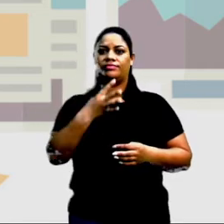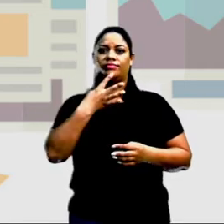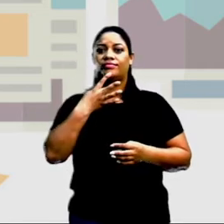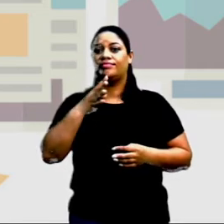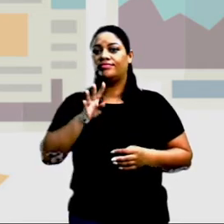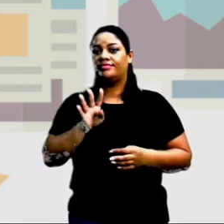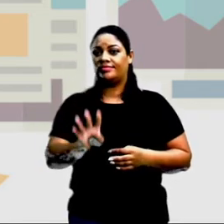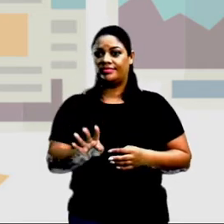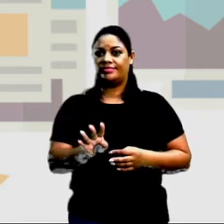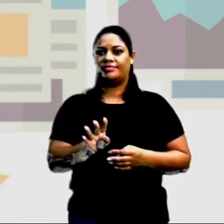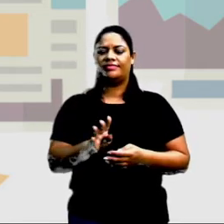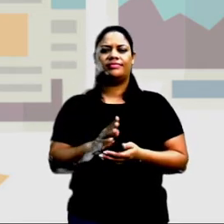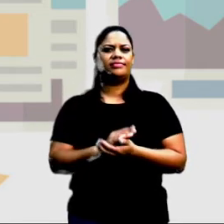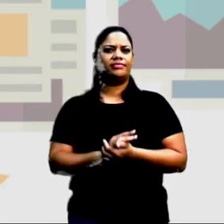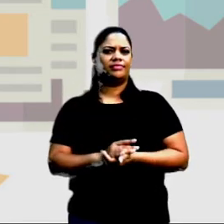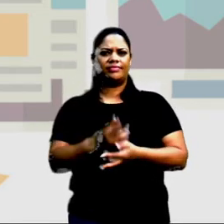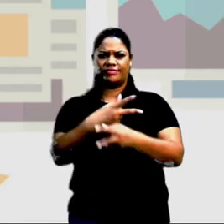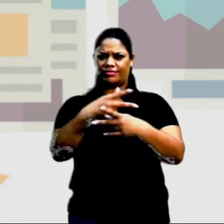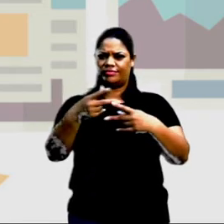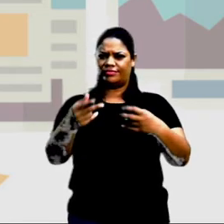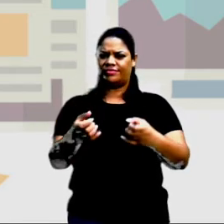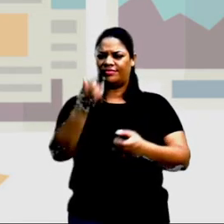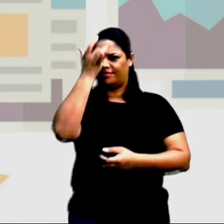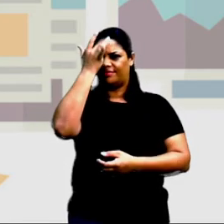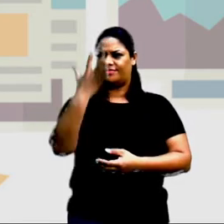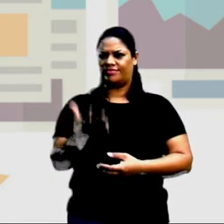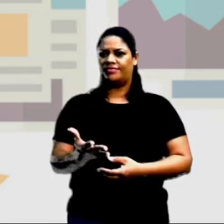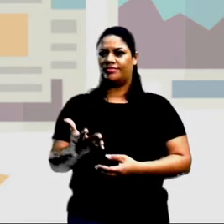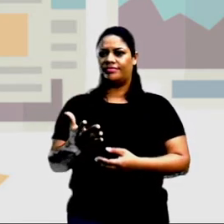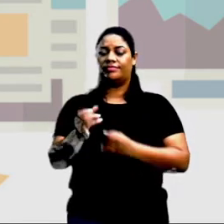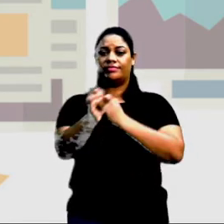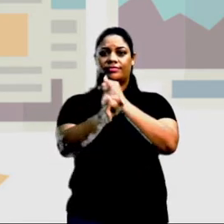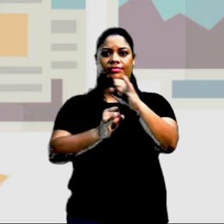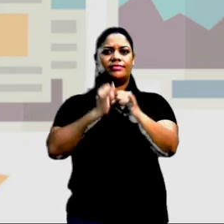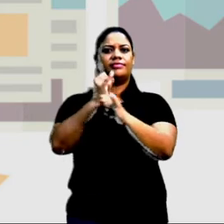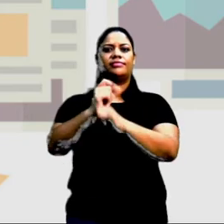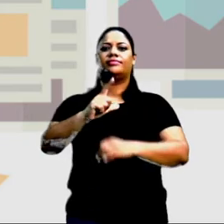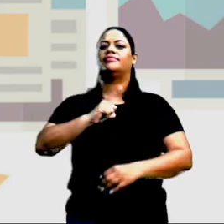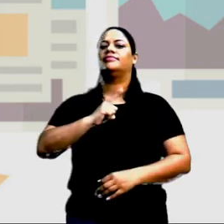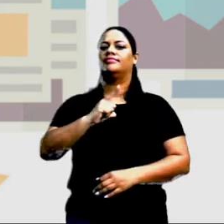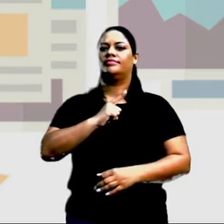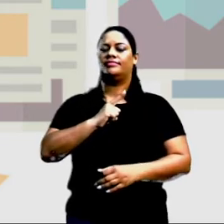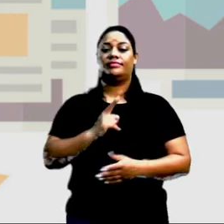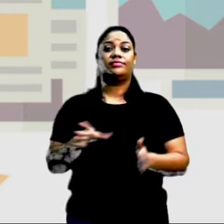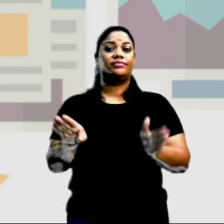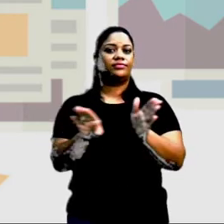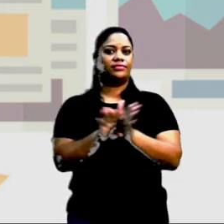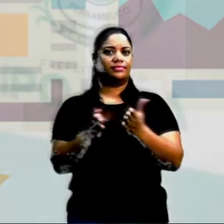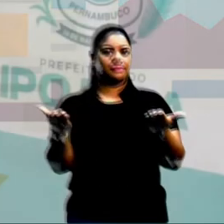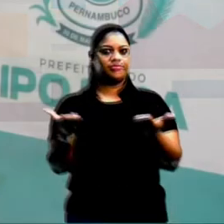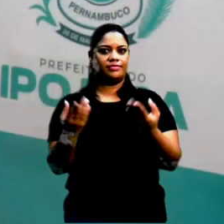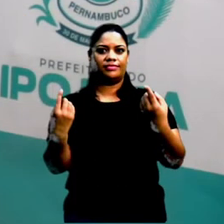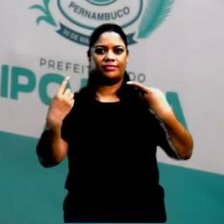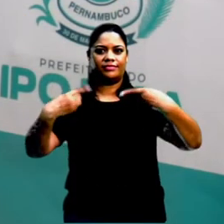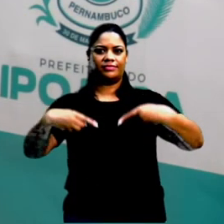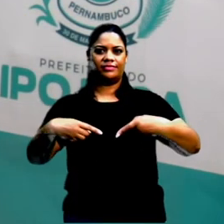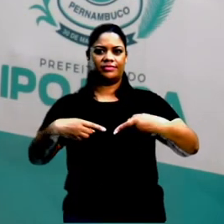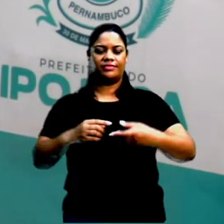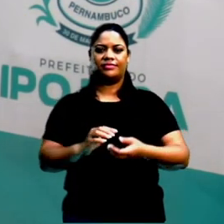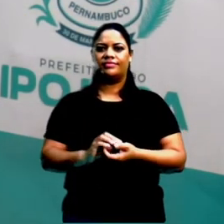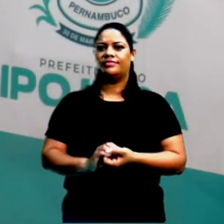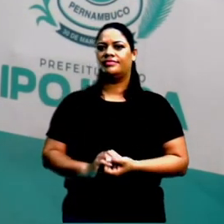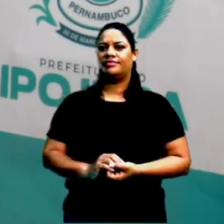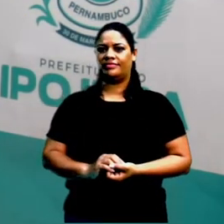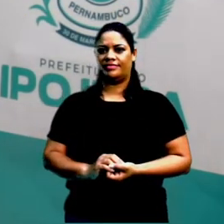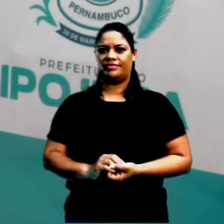informação, a essa praticidade, essa utilidade que a internet tem. Chegamos ao final da nossa aula,